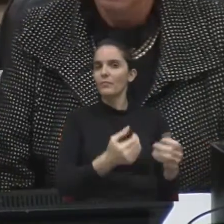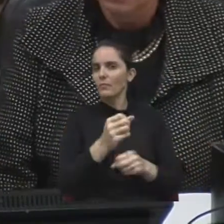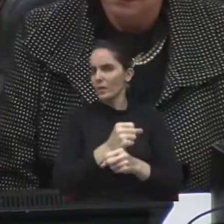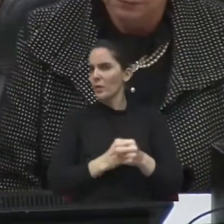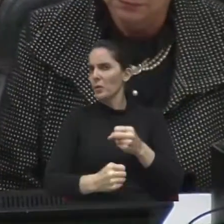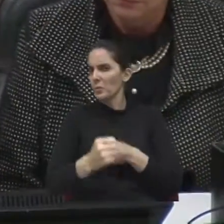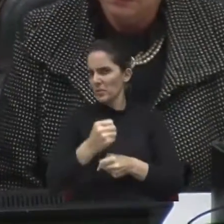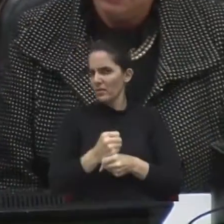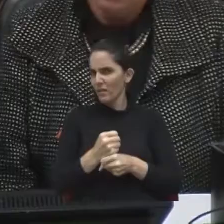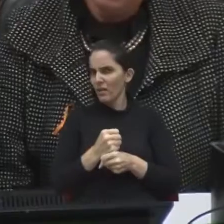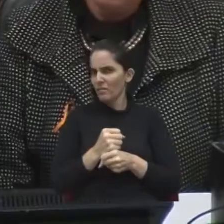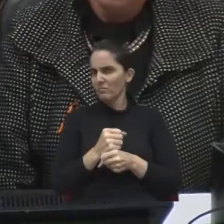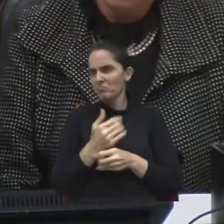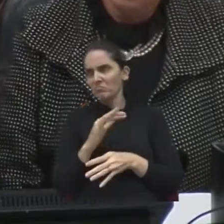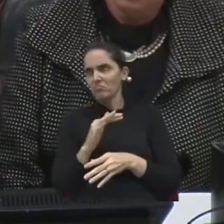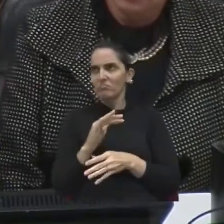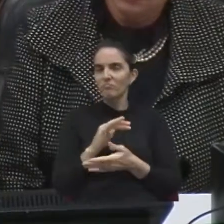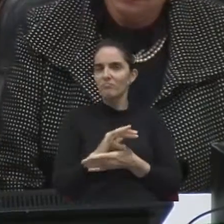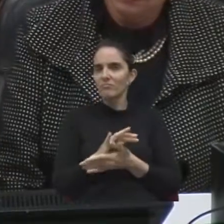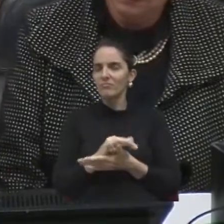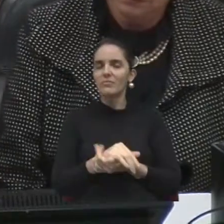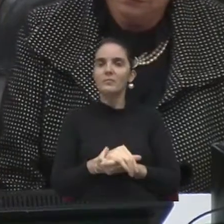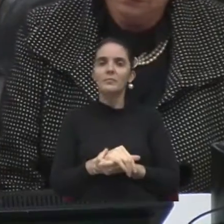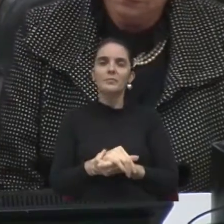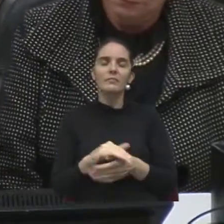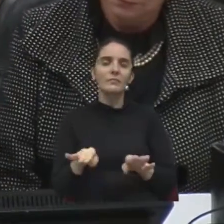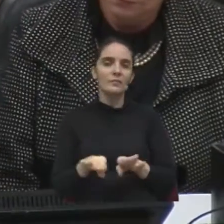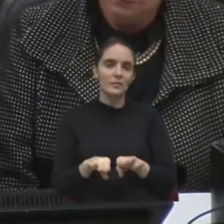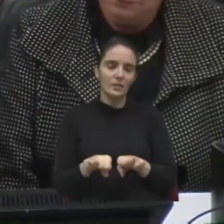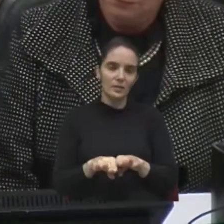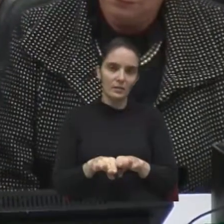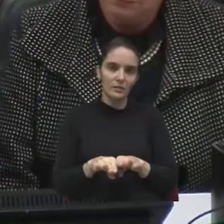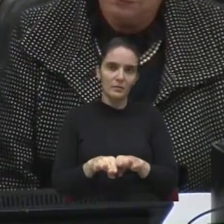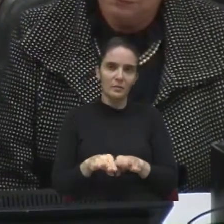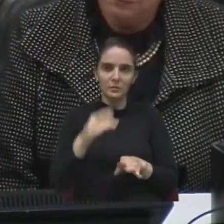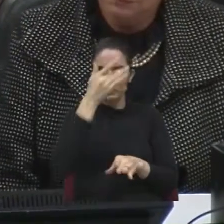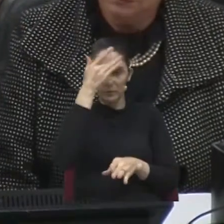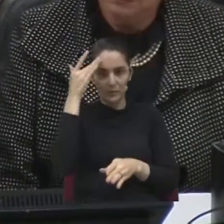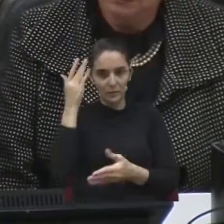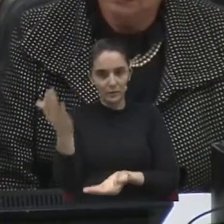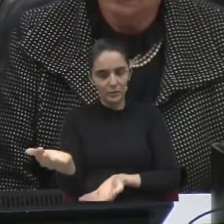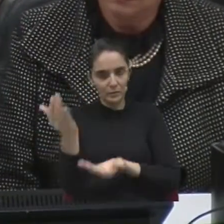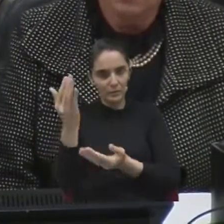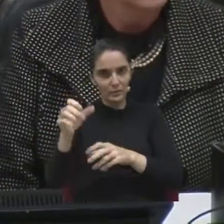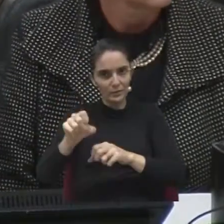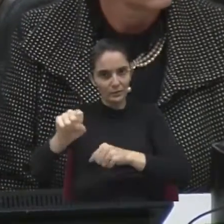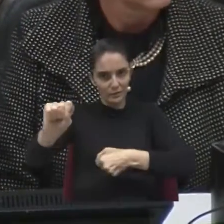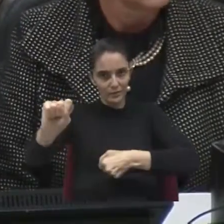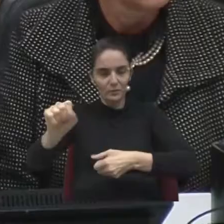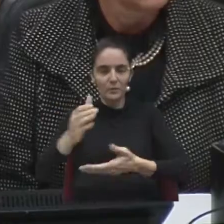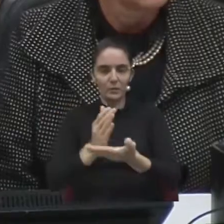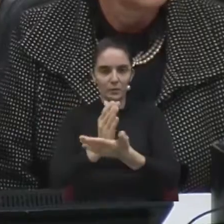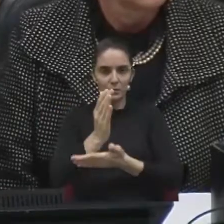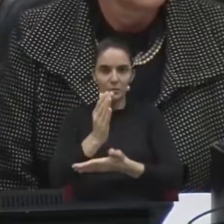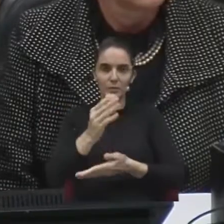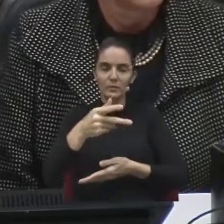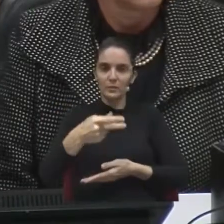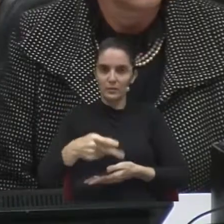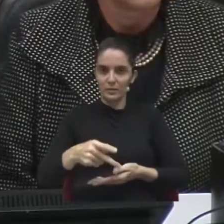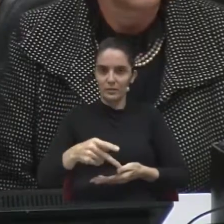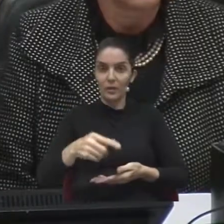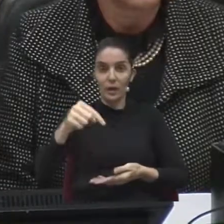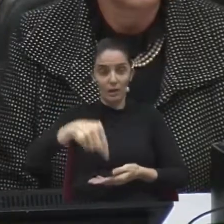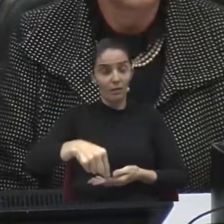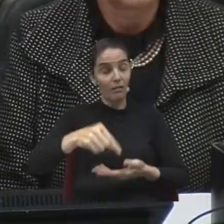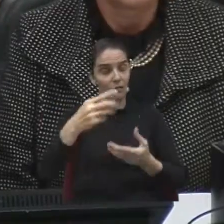retrasado? Isso, que também foi um dos homenageados com o diploma que nós aprovamos aqui na Câmara, foi isso, né? Então é